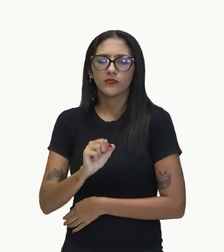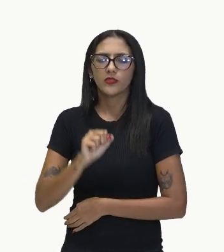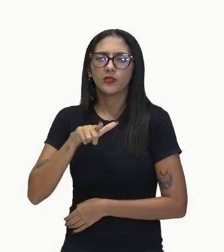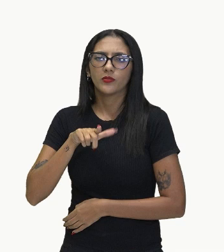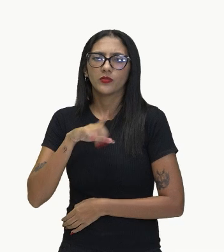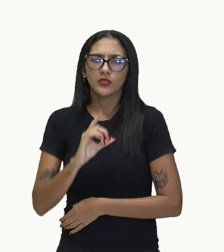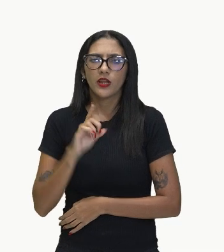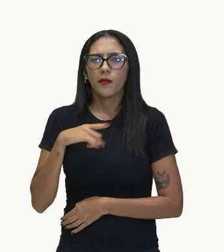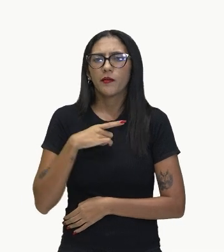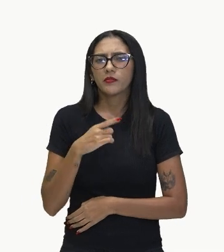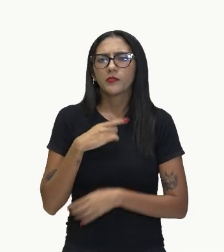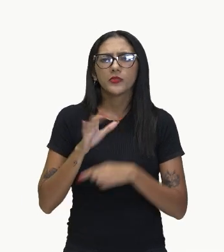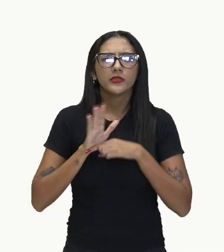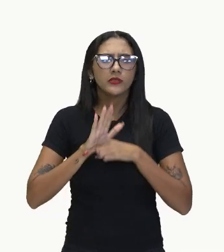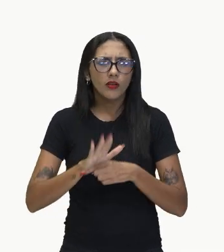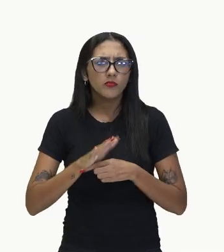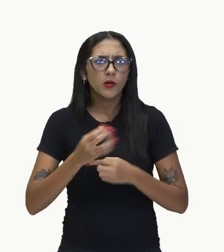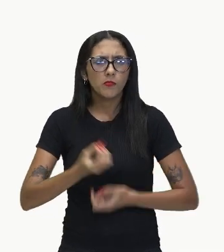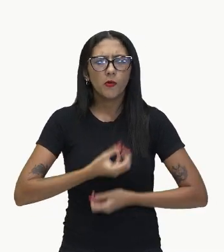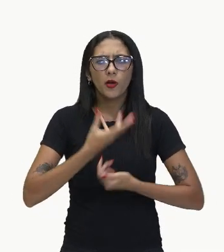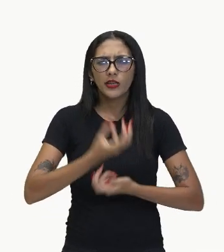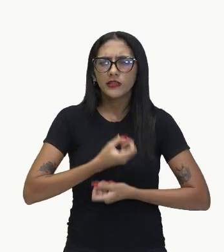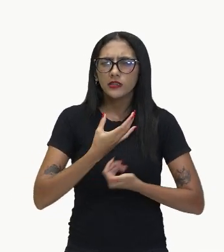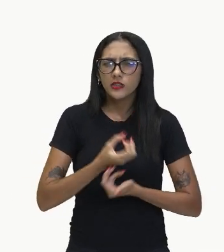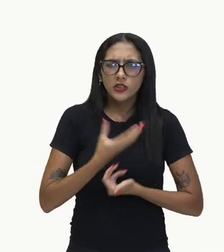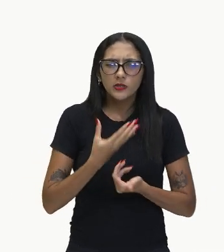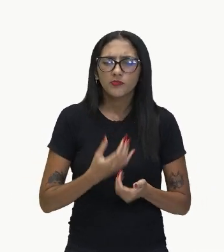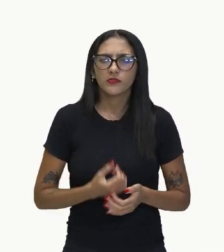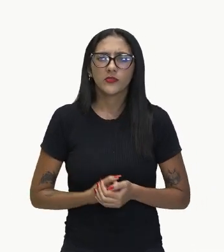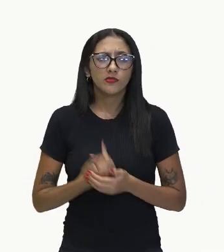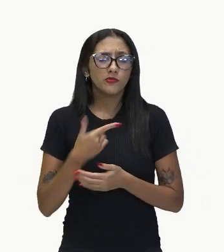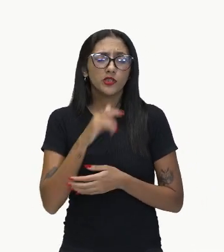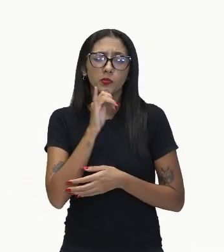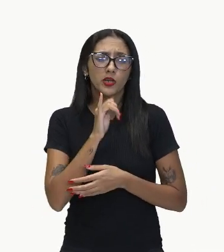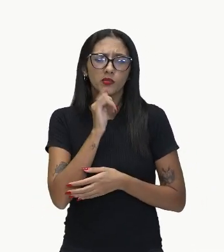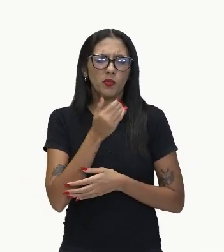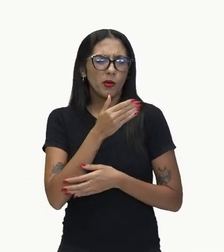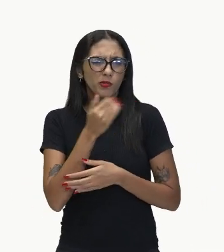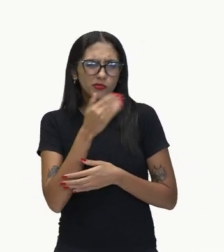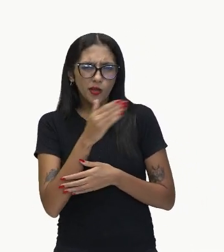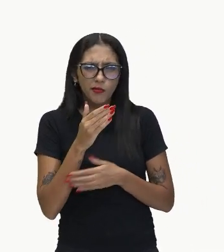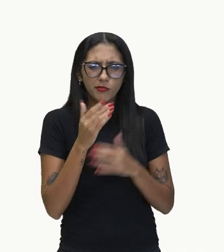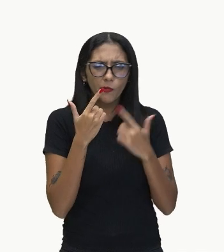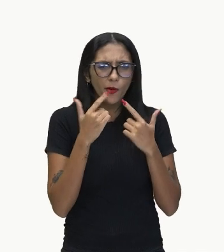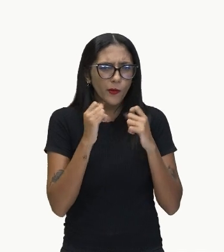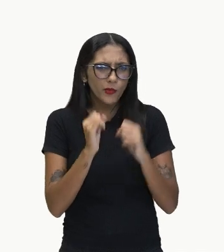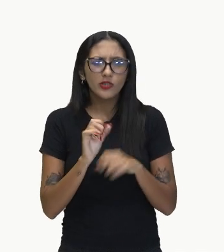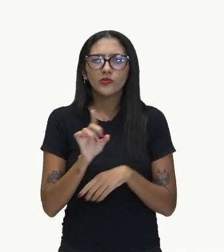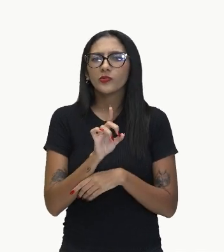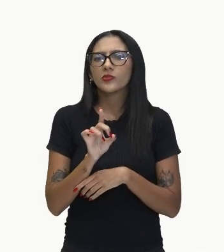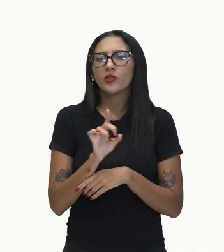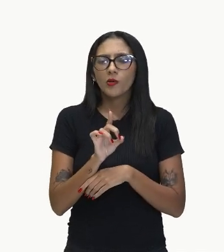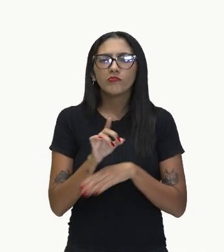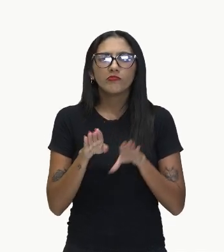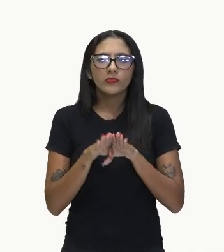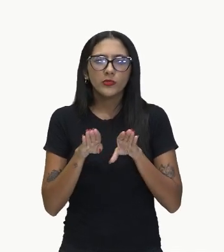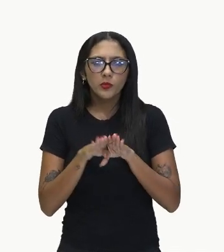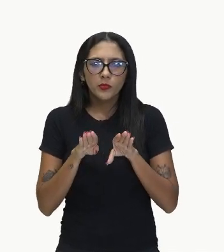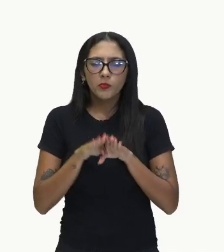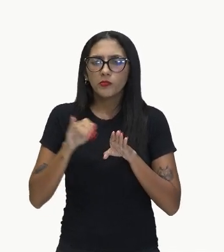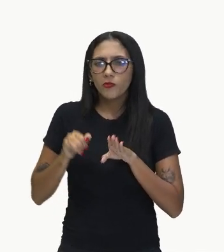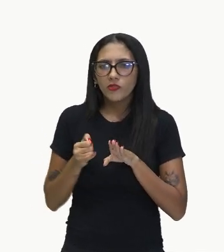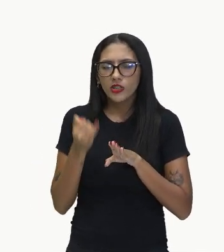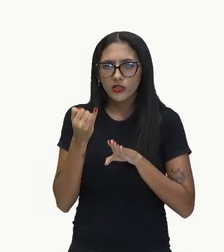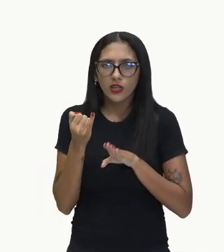uma poesia construída sem preconceitos linguísticos e com raiz primitivista das culturas